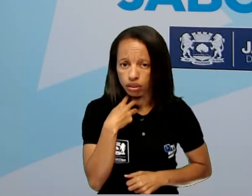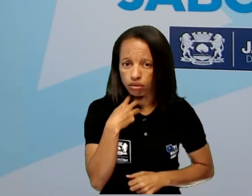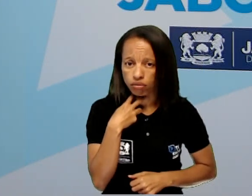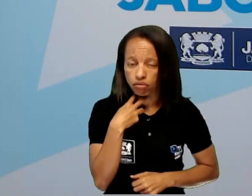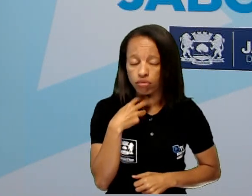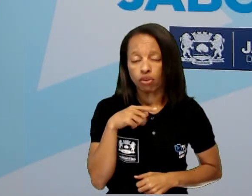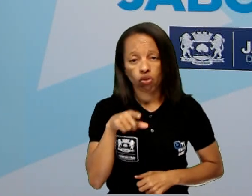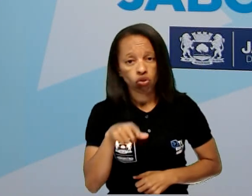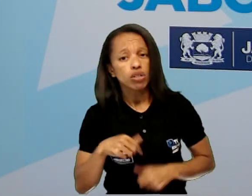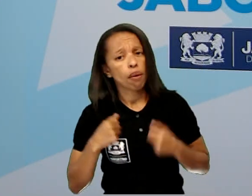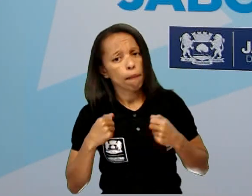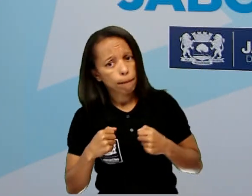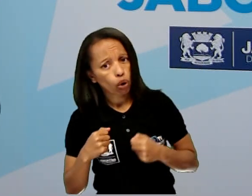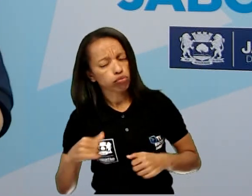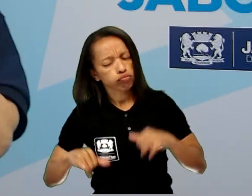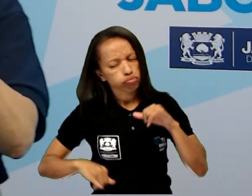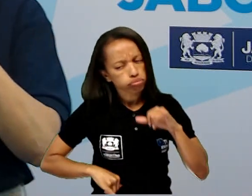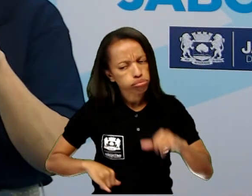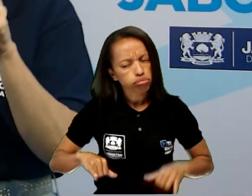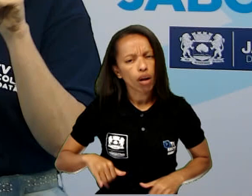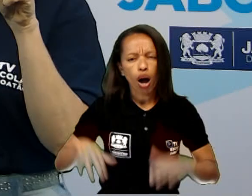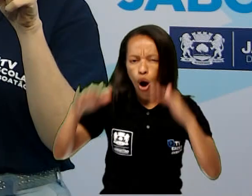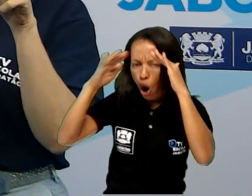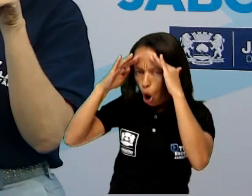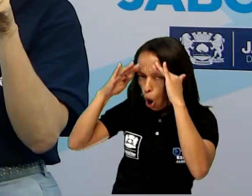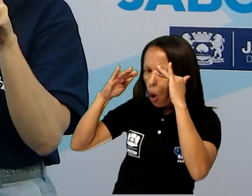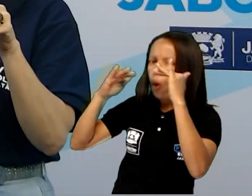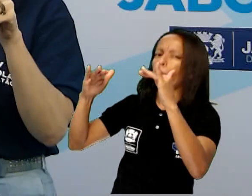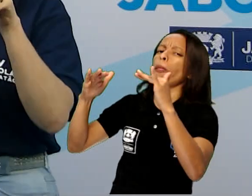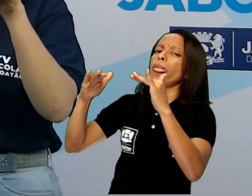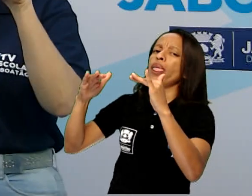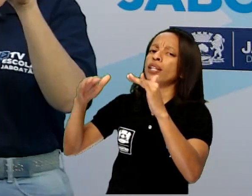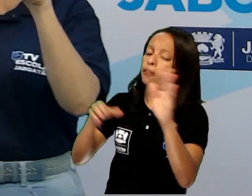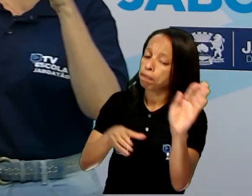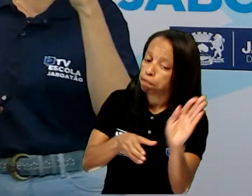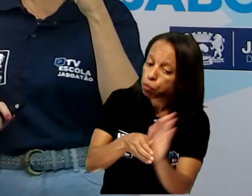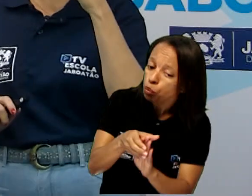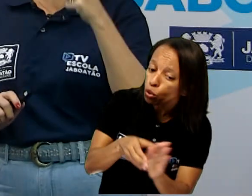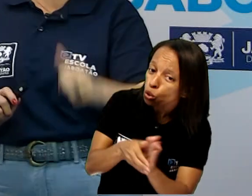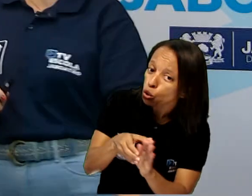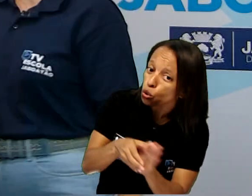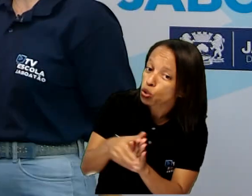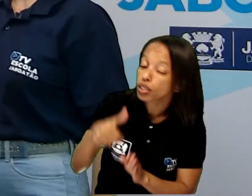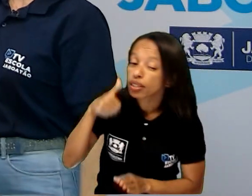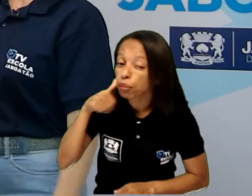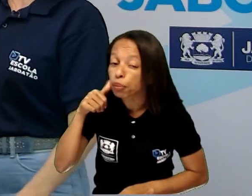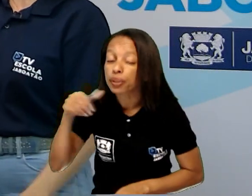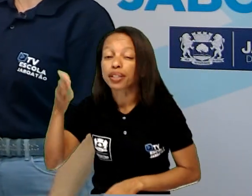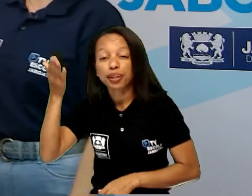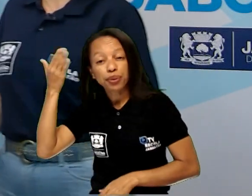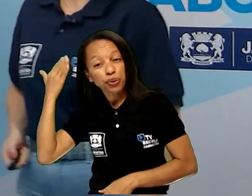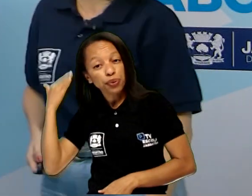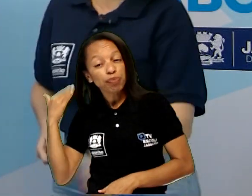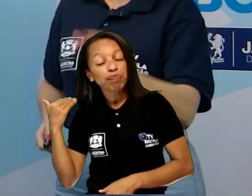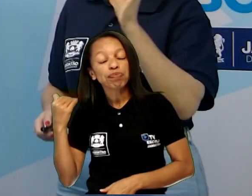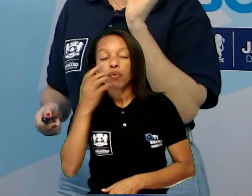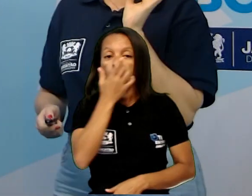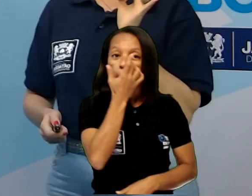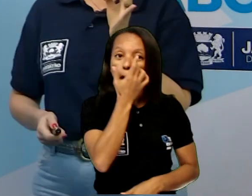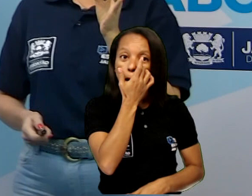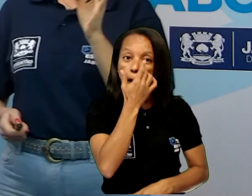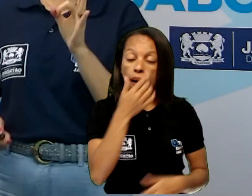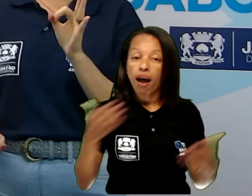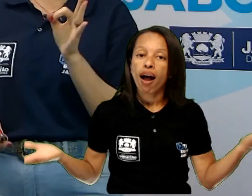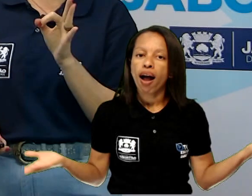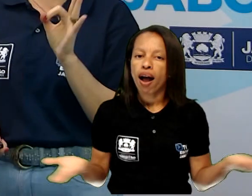venha sofrer. Então, seja obediente. Segue o conselho daquela menina que falou lá no vídeo, lá no começo. Vamos lá? Agora a gente